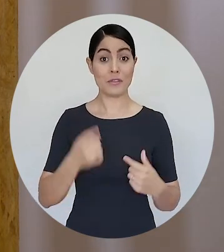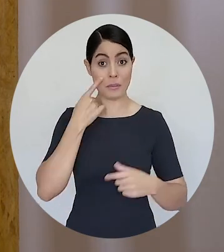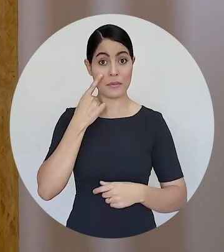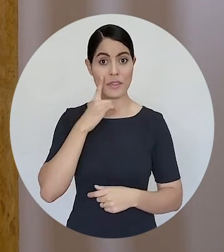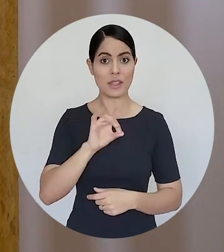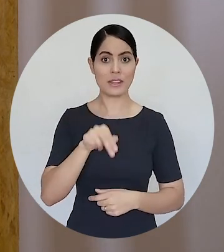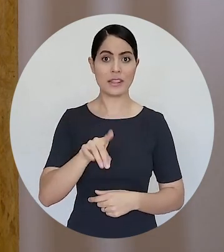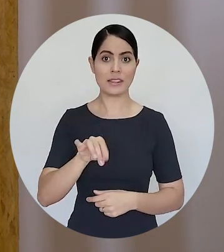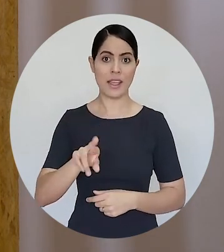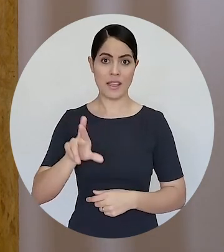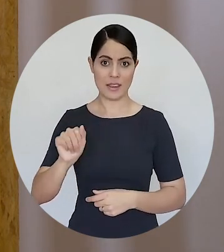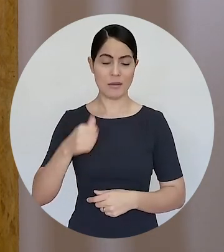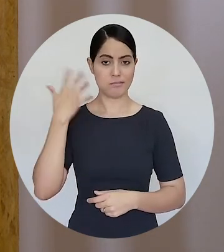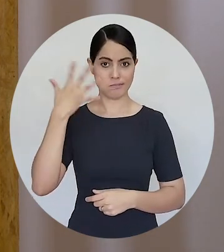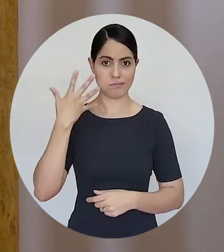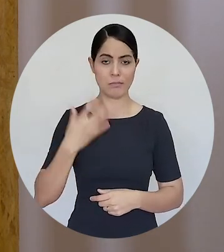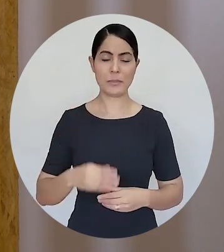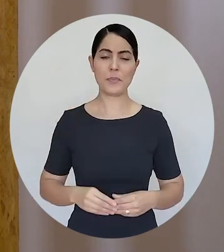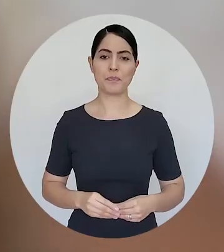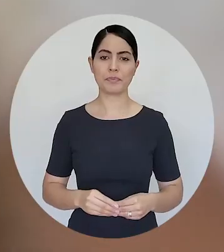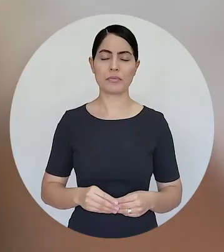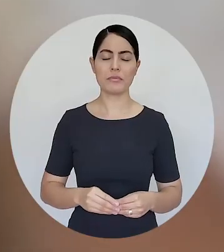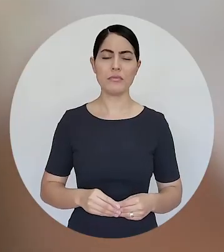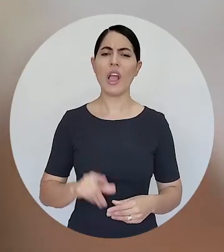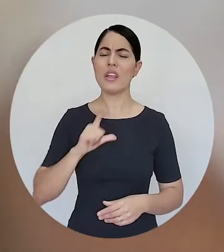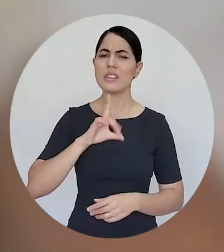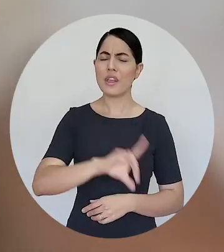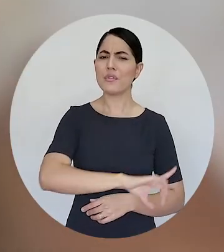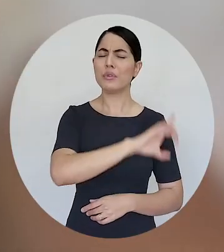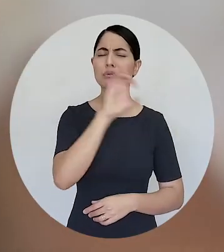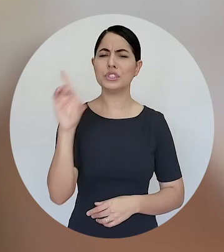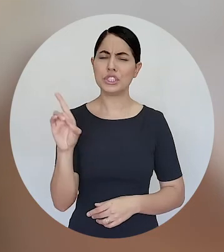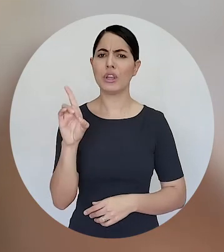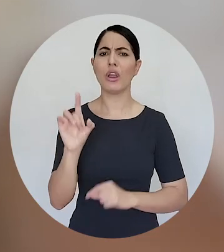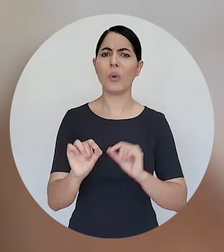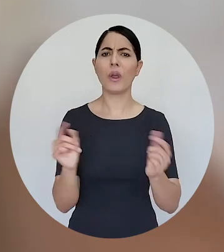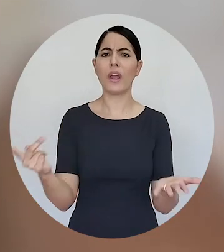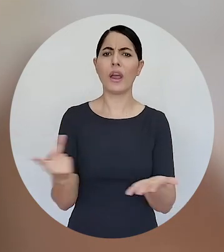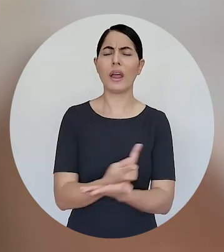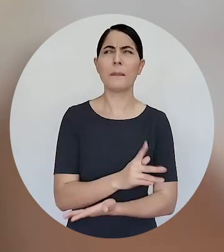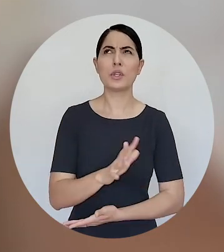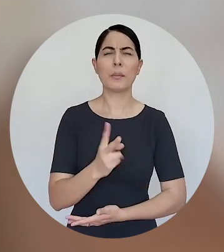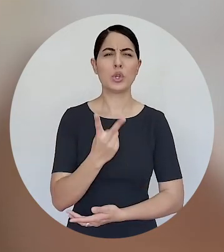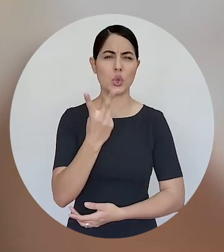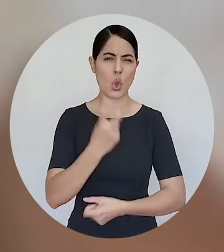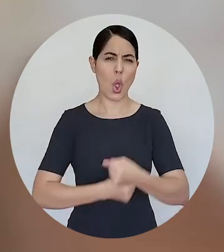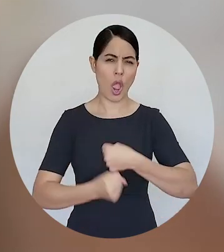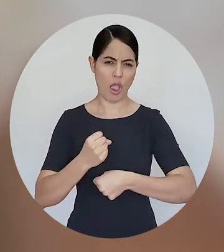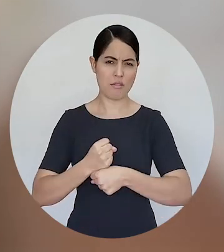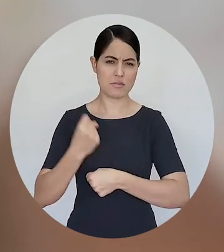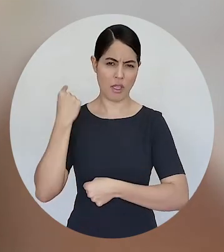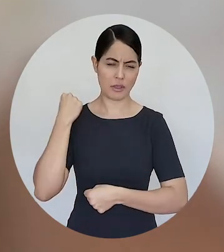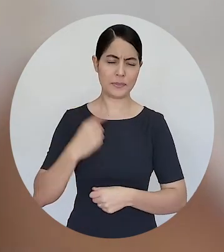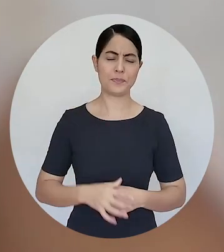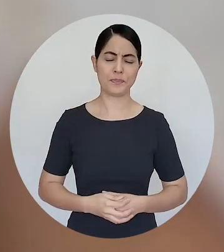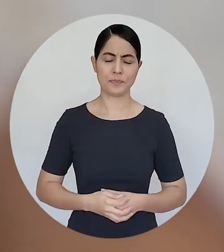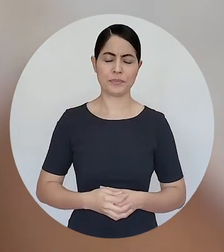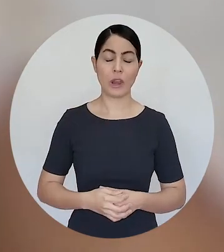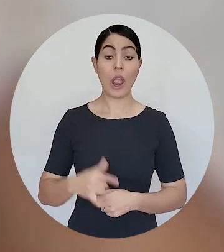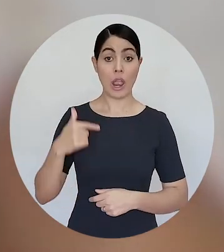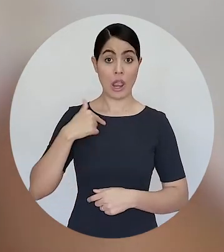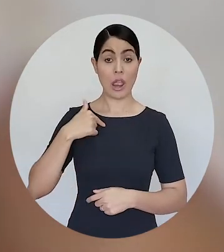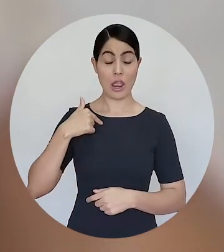relato da advogada Dandara Lucas. Em um determinado dia, há pouco mais de 2 anos